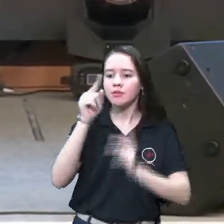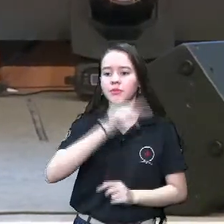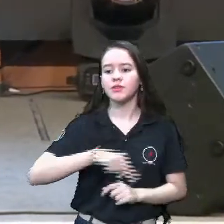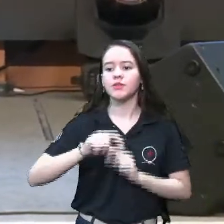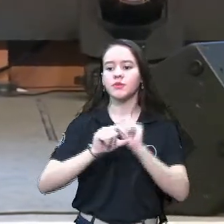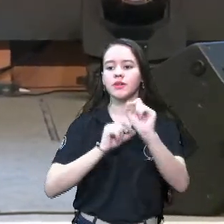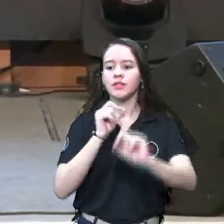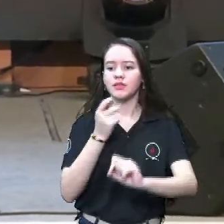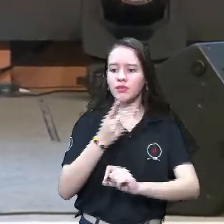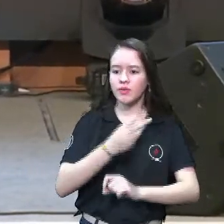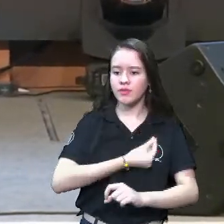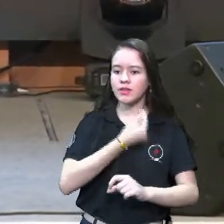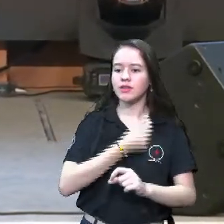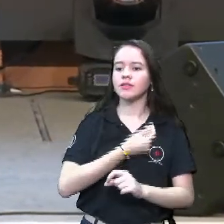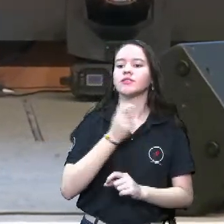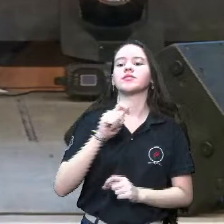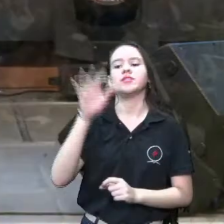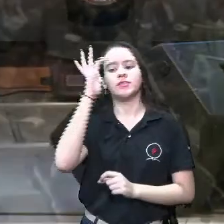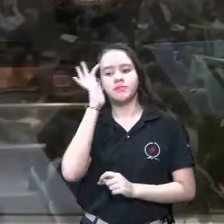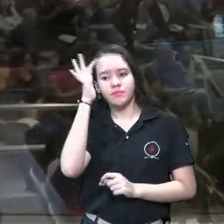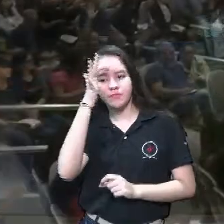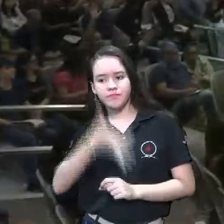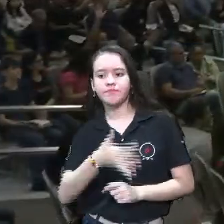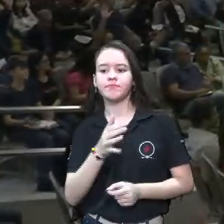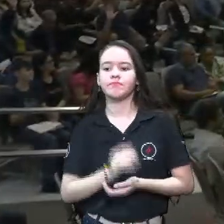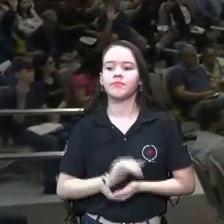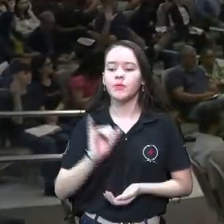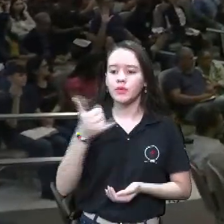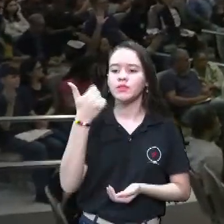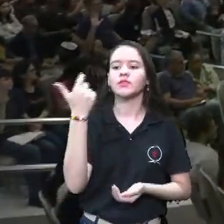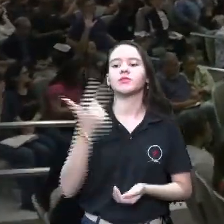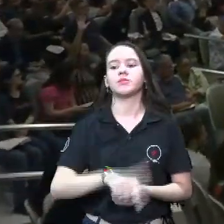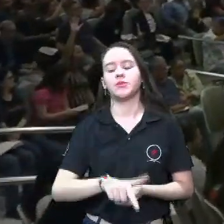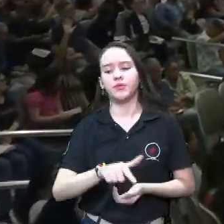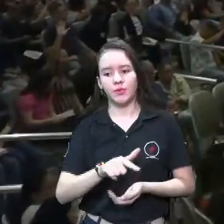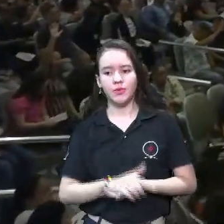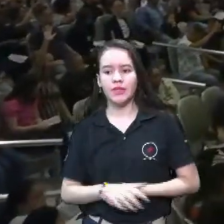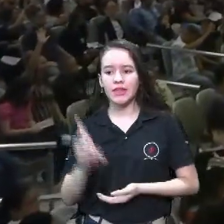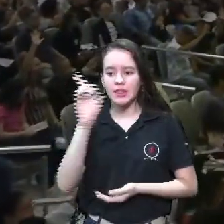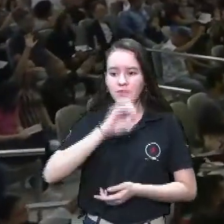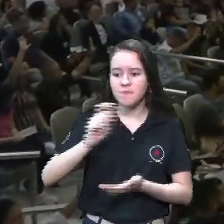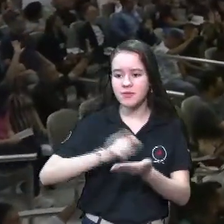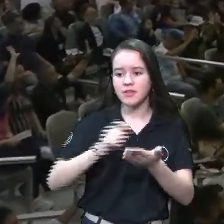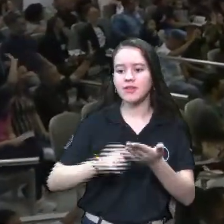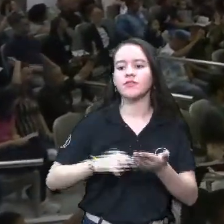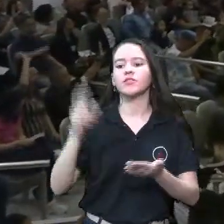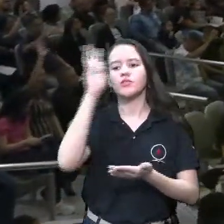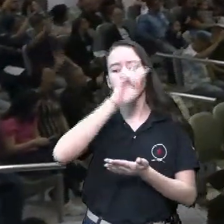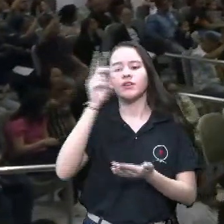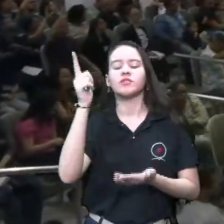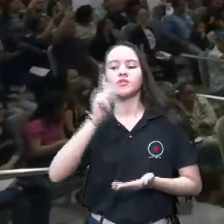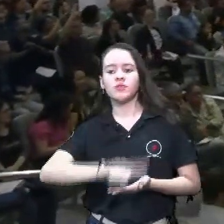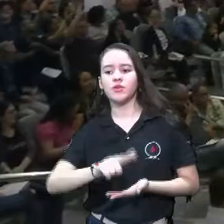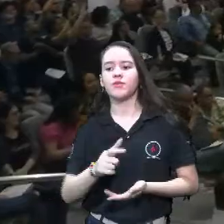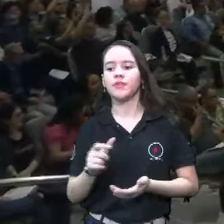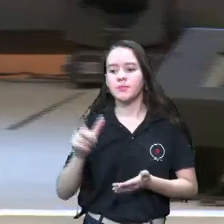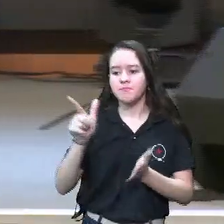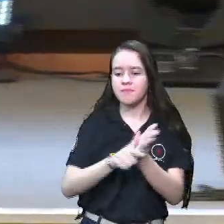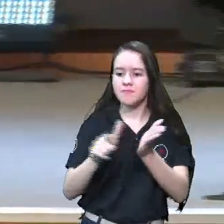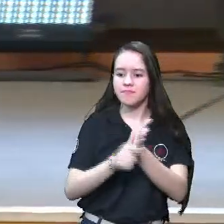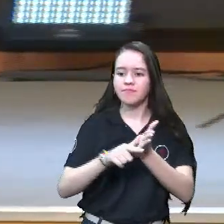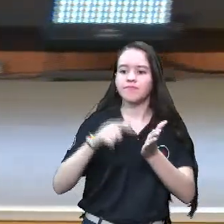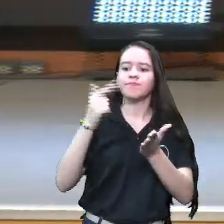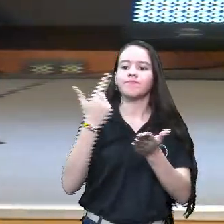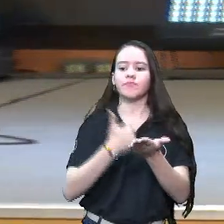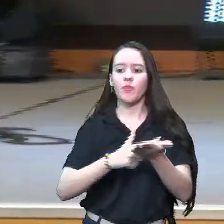tua vida ainda, há uma segunda chance para você, há um Deus que reescreve histórias, há uma folha em branco para ser reescrita